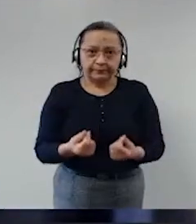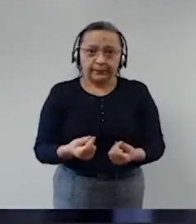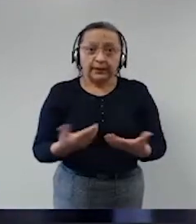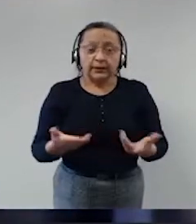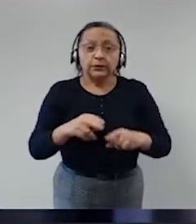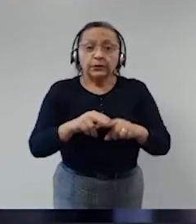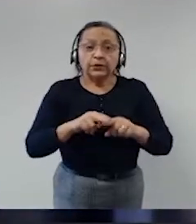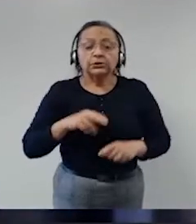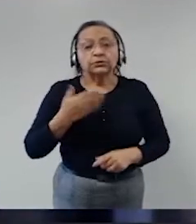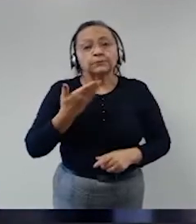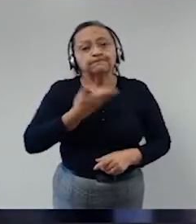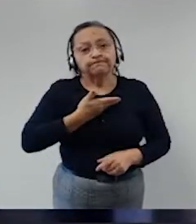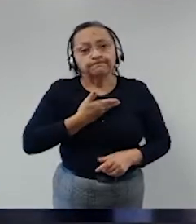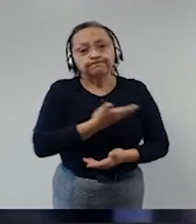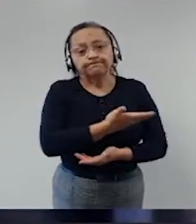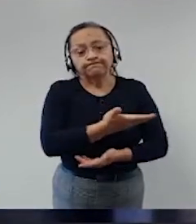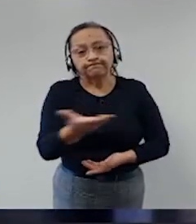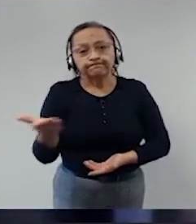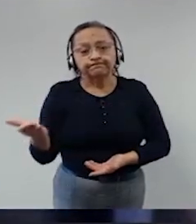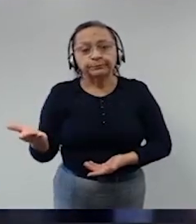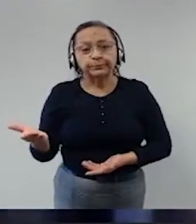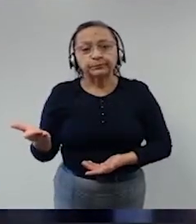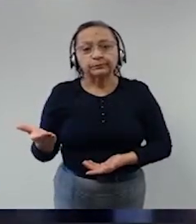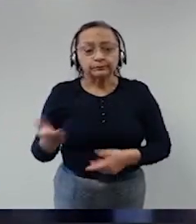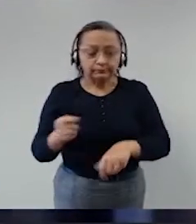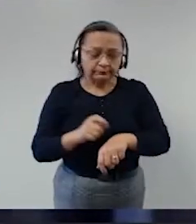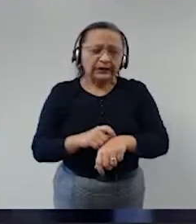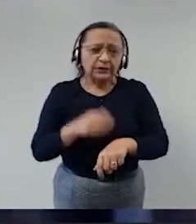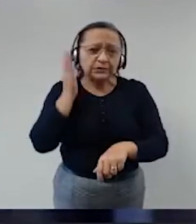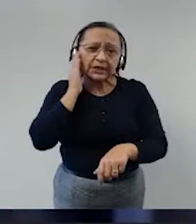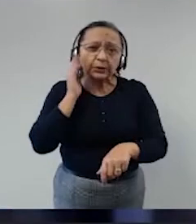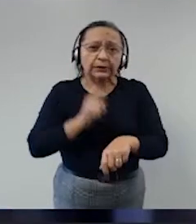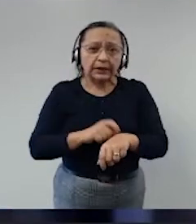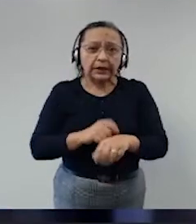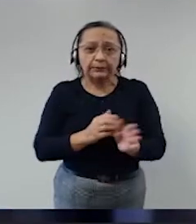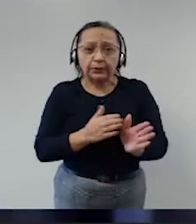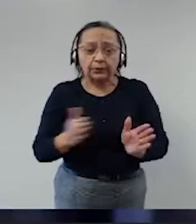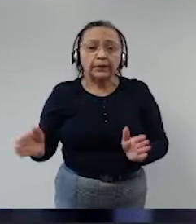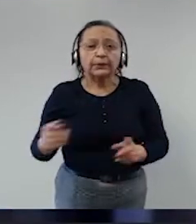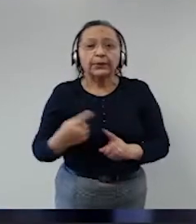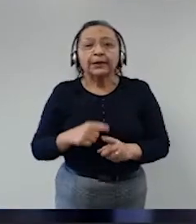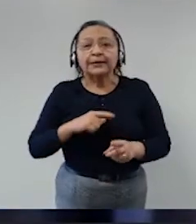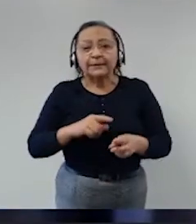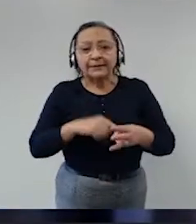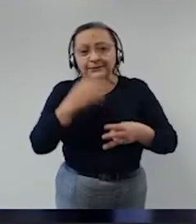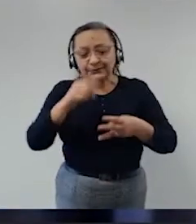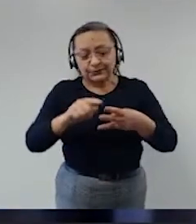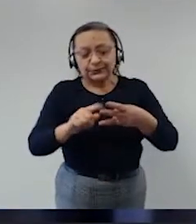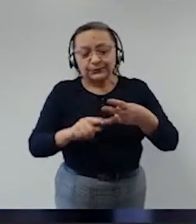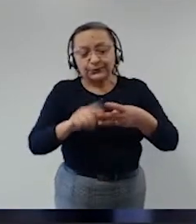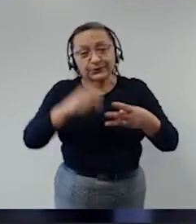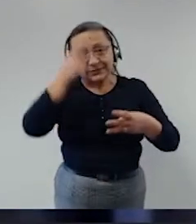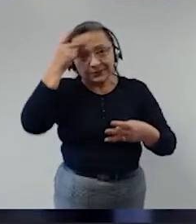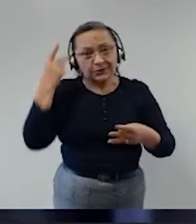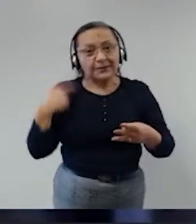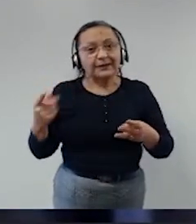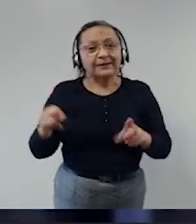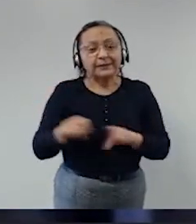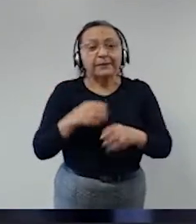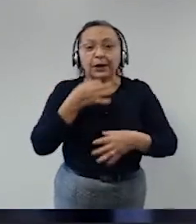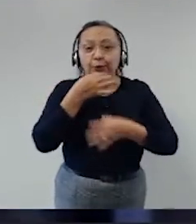portanto, meus amigos, para finalizar minha fala, porque eu sei que os colegas também têm muito a contribuir no nosso painel,